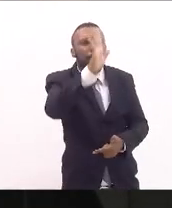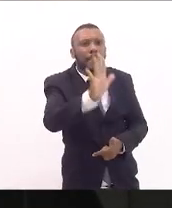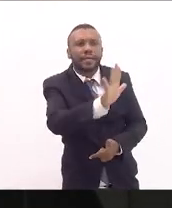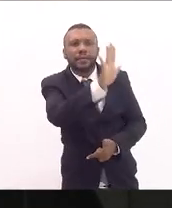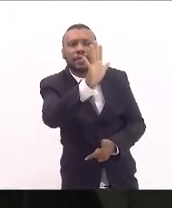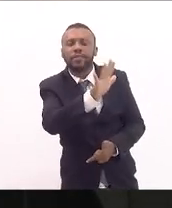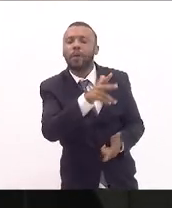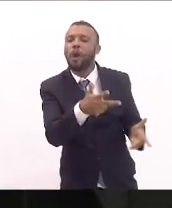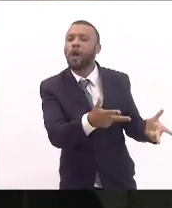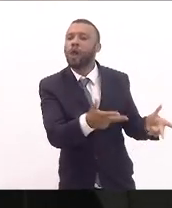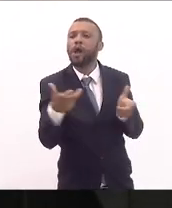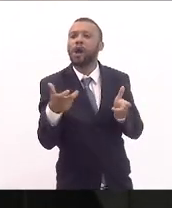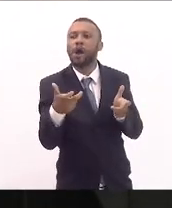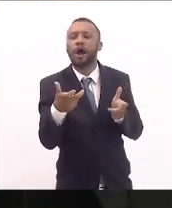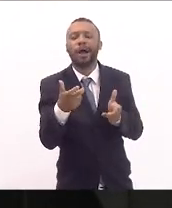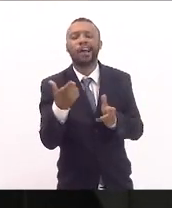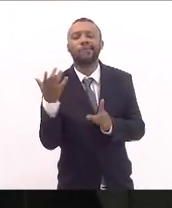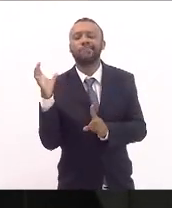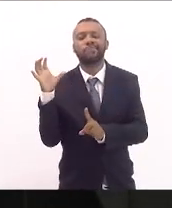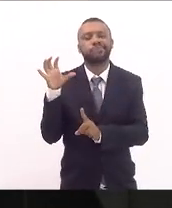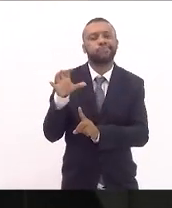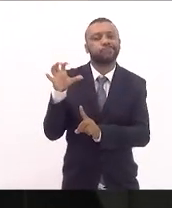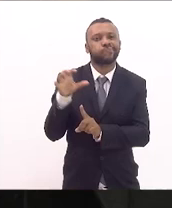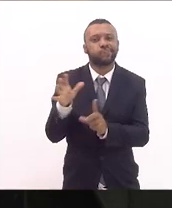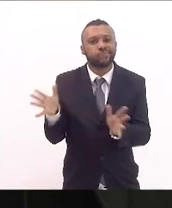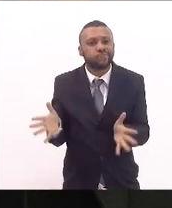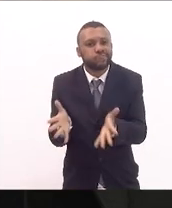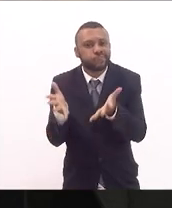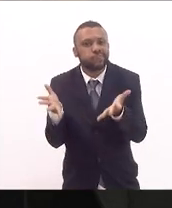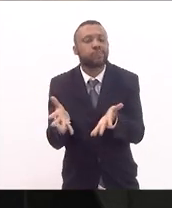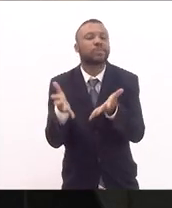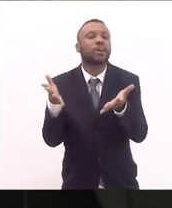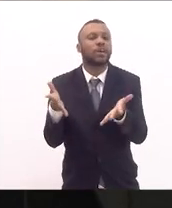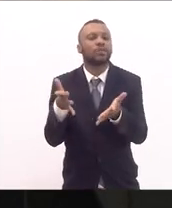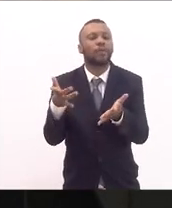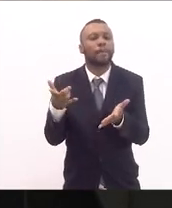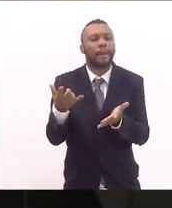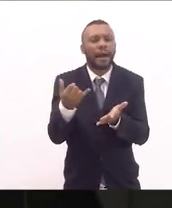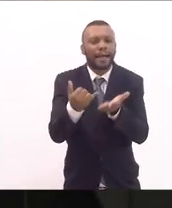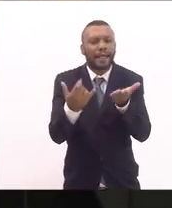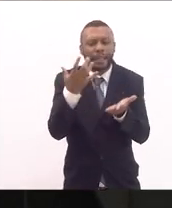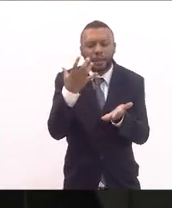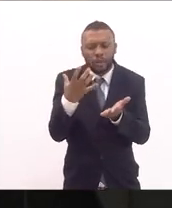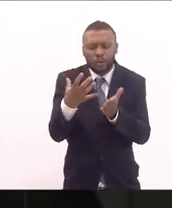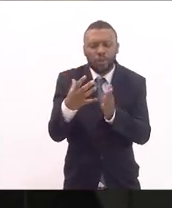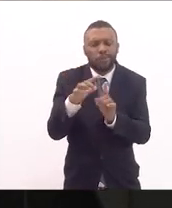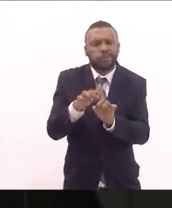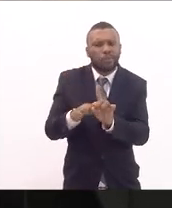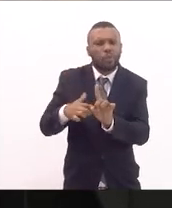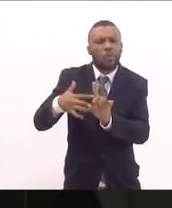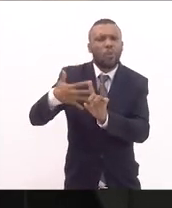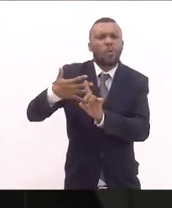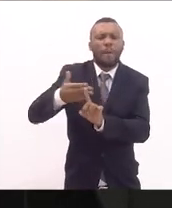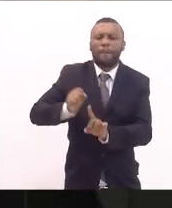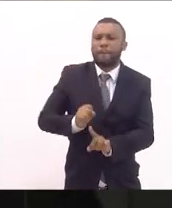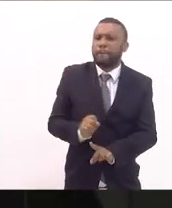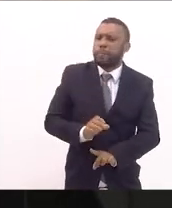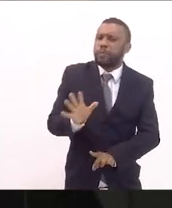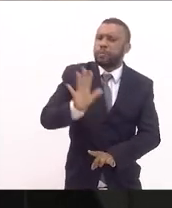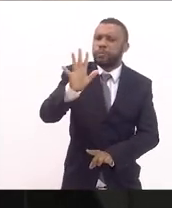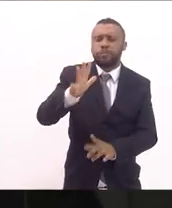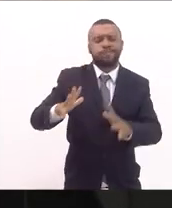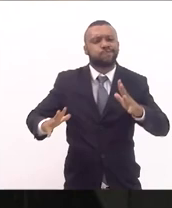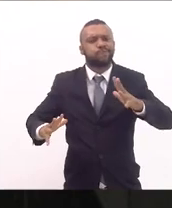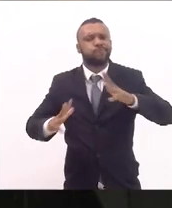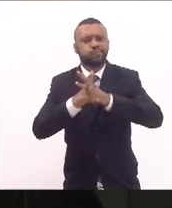propiciando uma inflação deputada Lucinha sem precedente que é cada